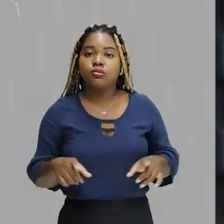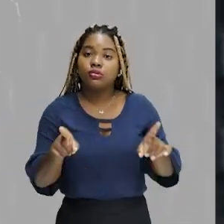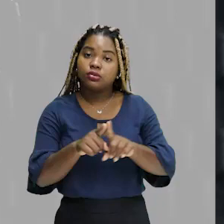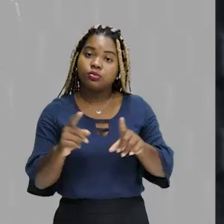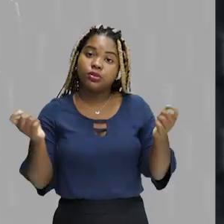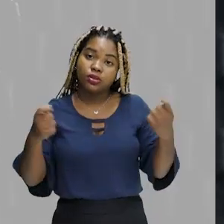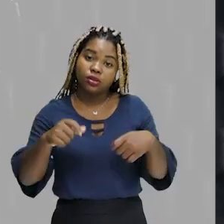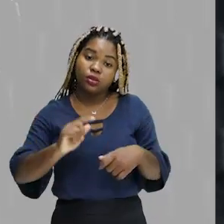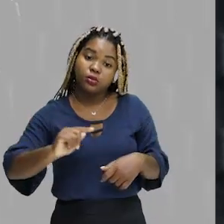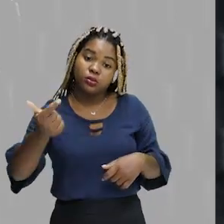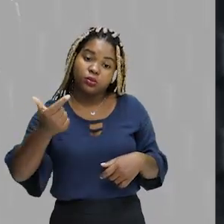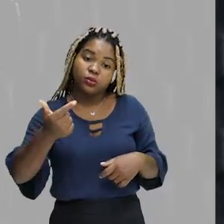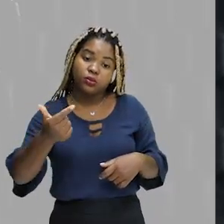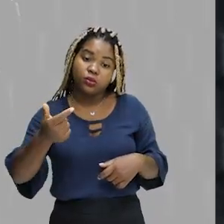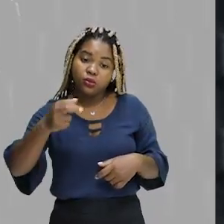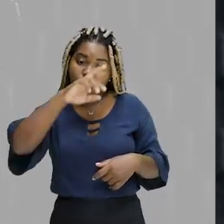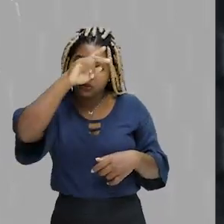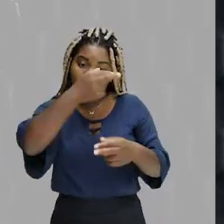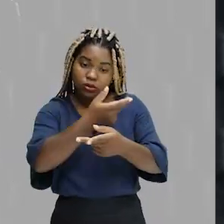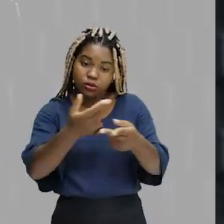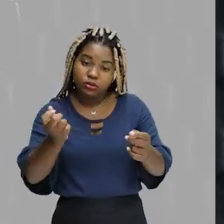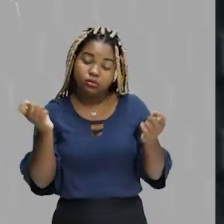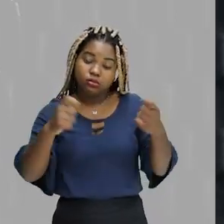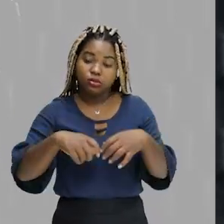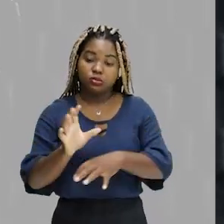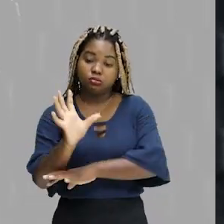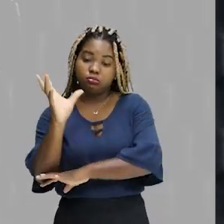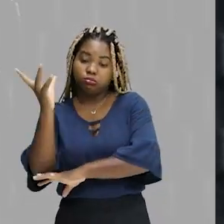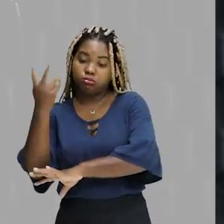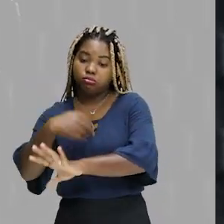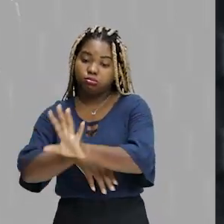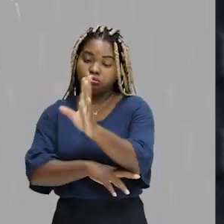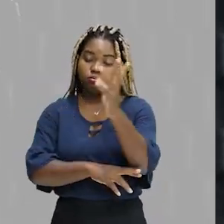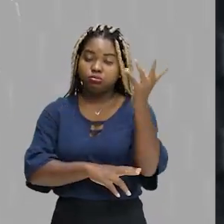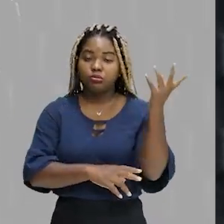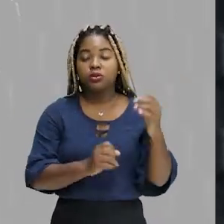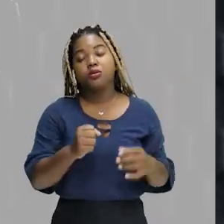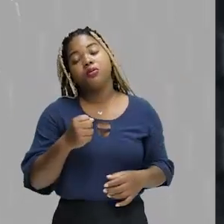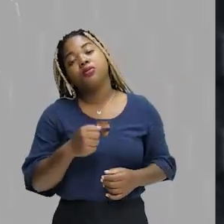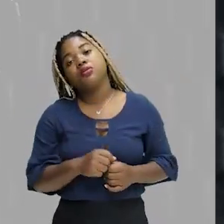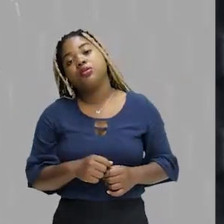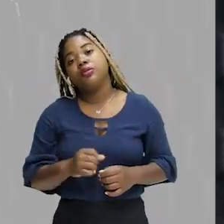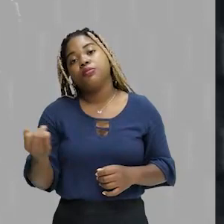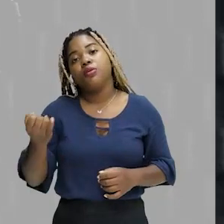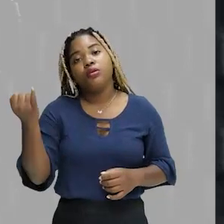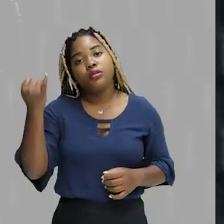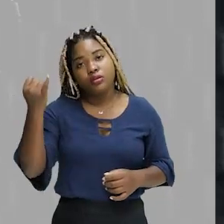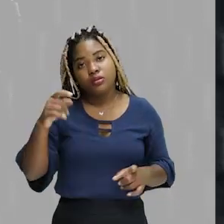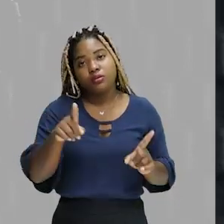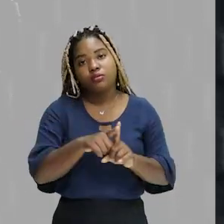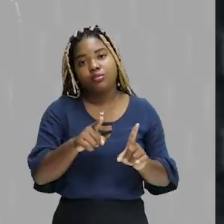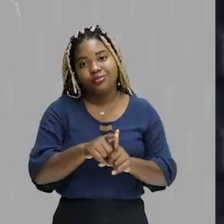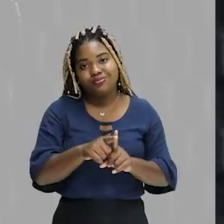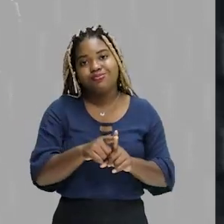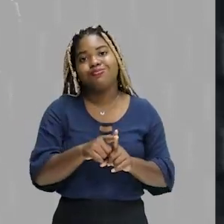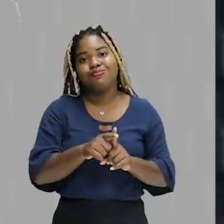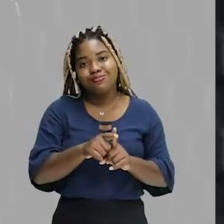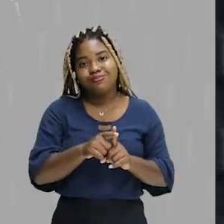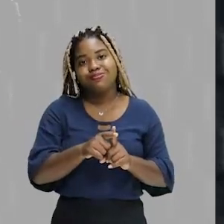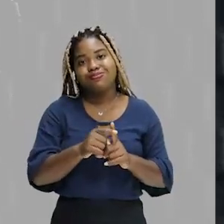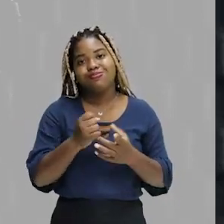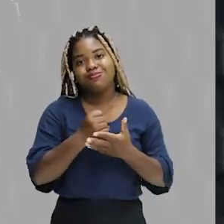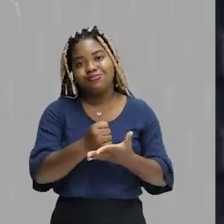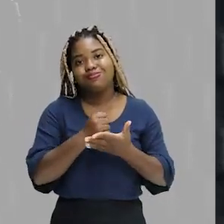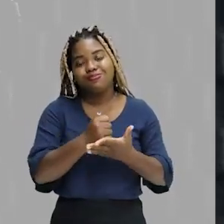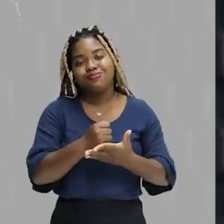em outros seres. Podem ser outras plantas, outros insetos importantes para a composição